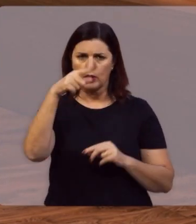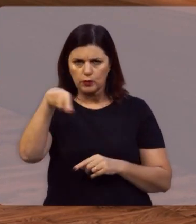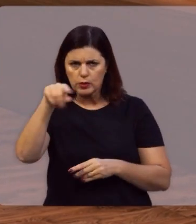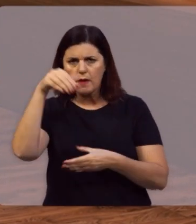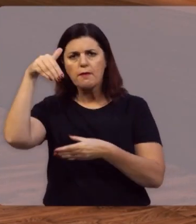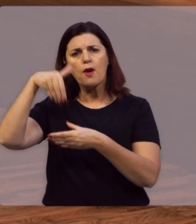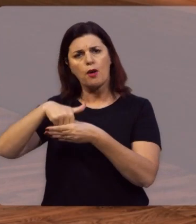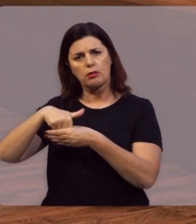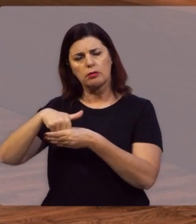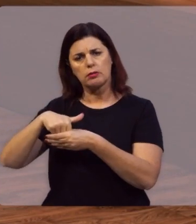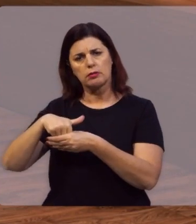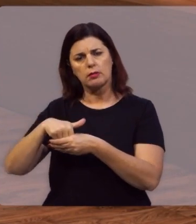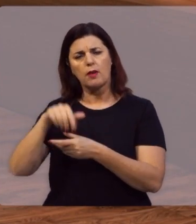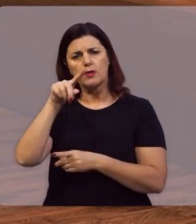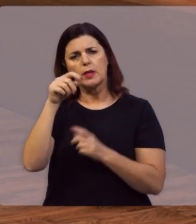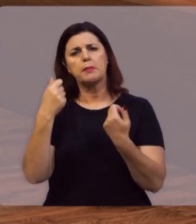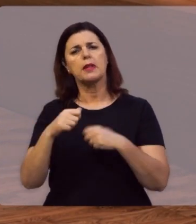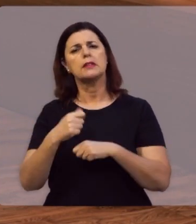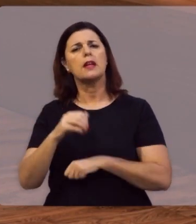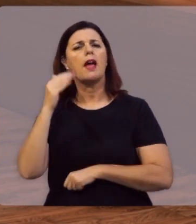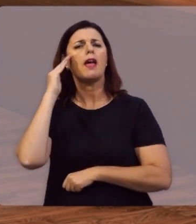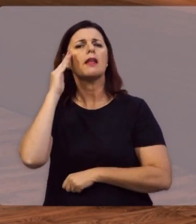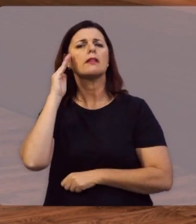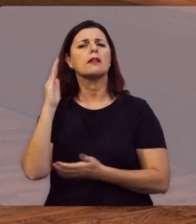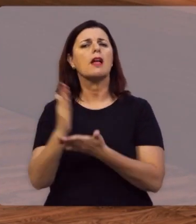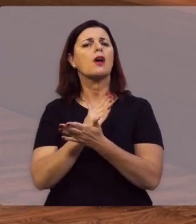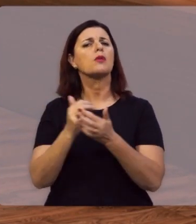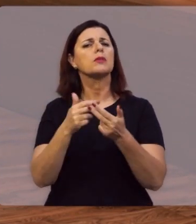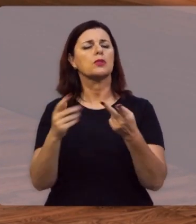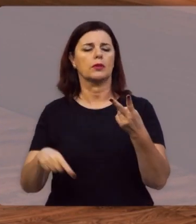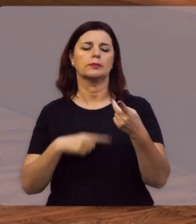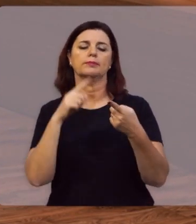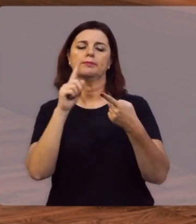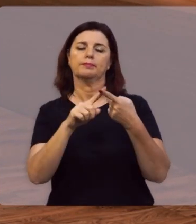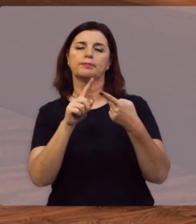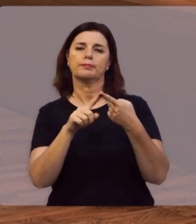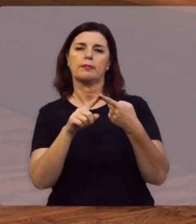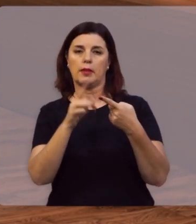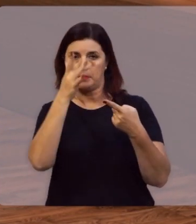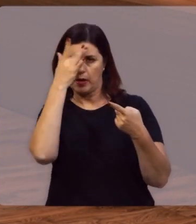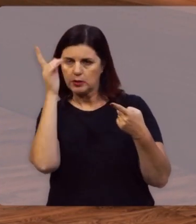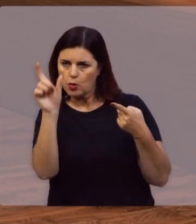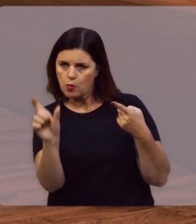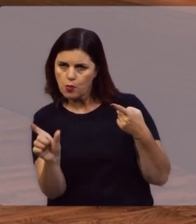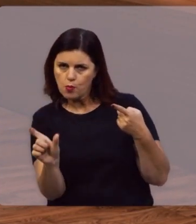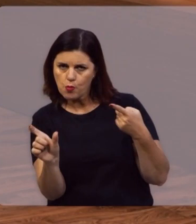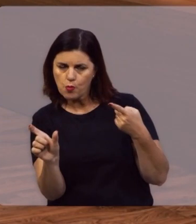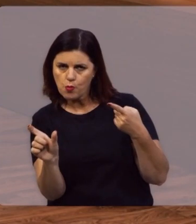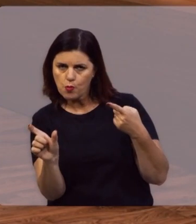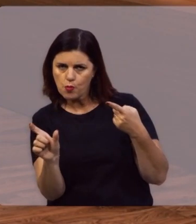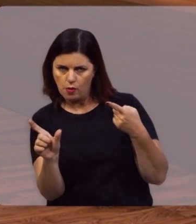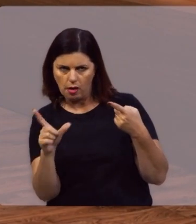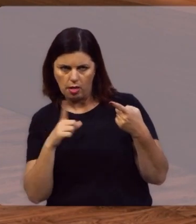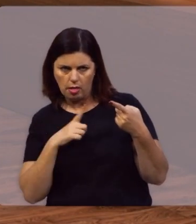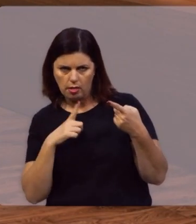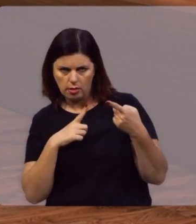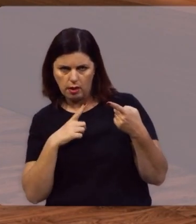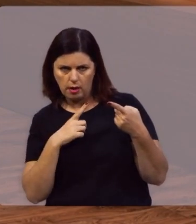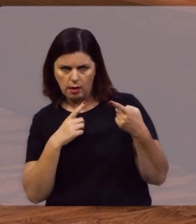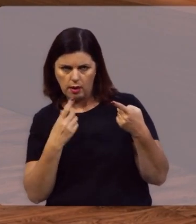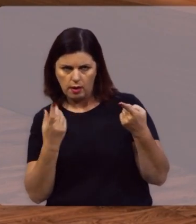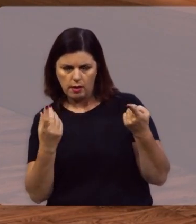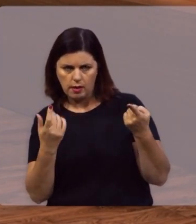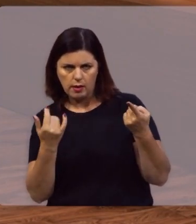o seu voto é necessário que você entenda algumas coisas primeiro esta pessoa tem vocação